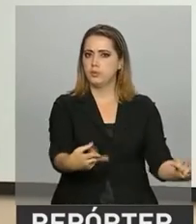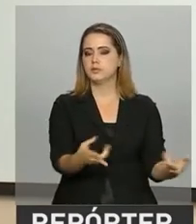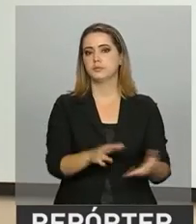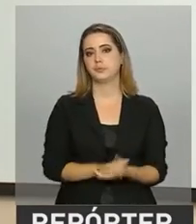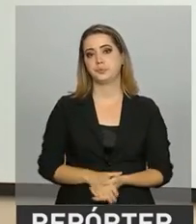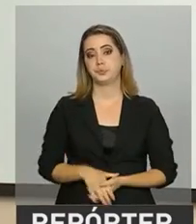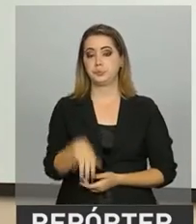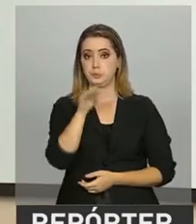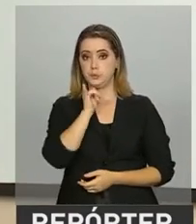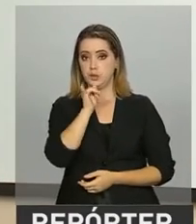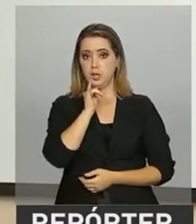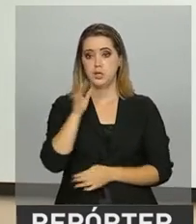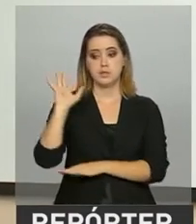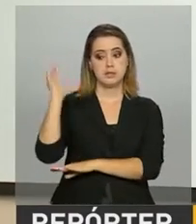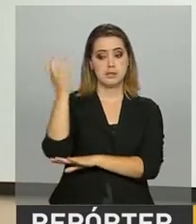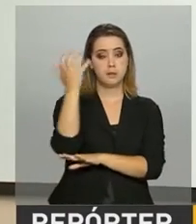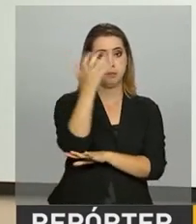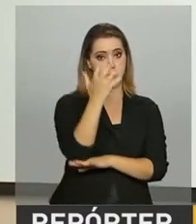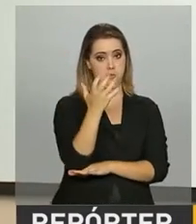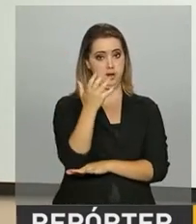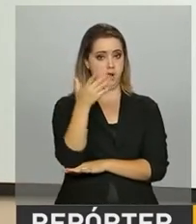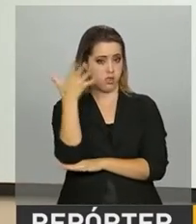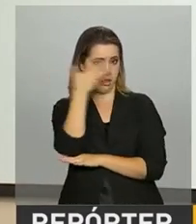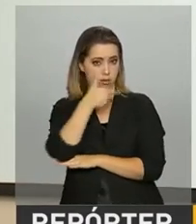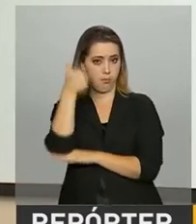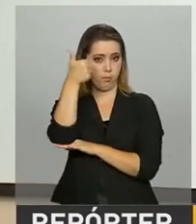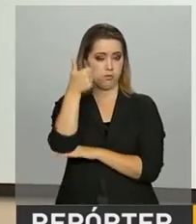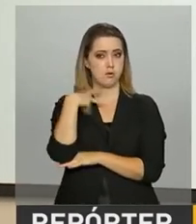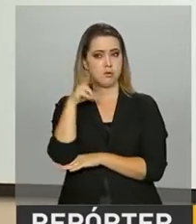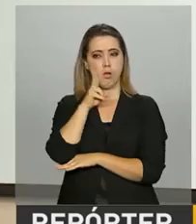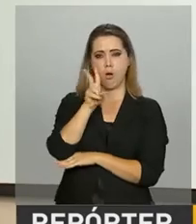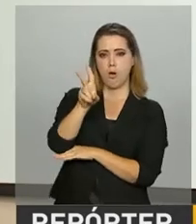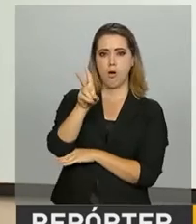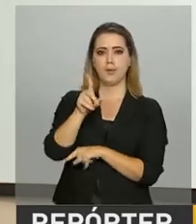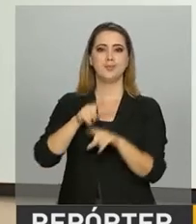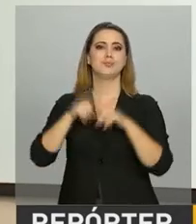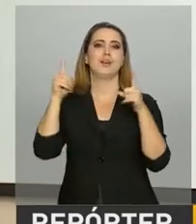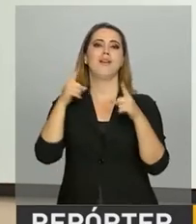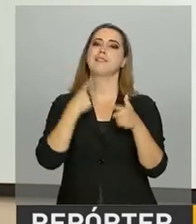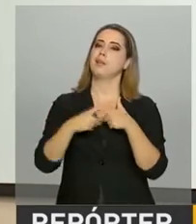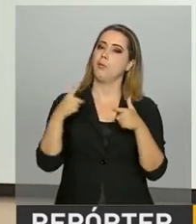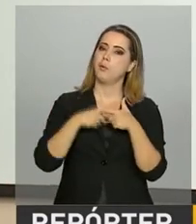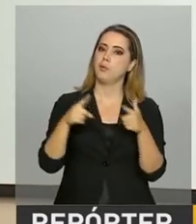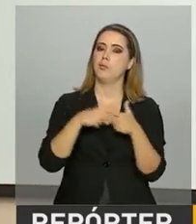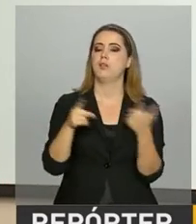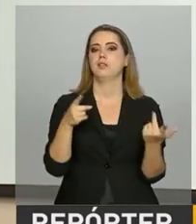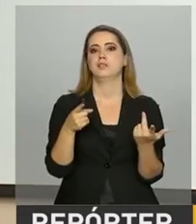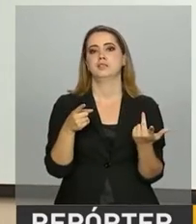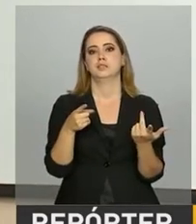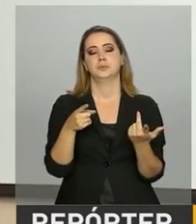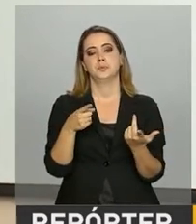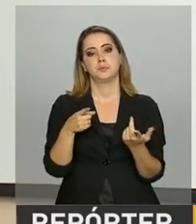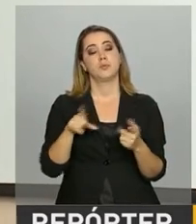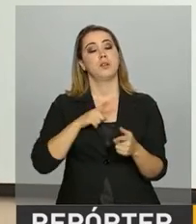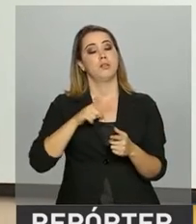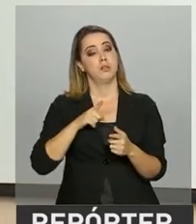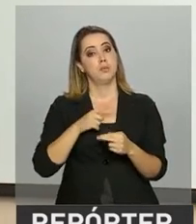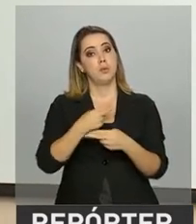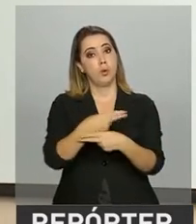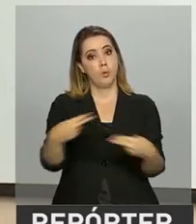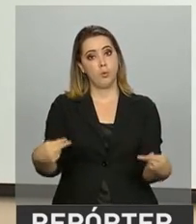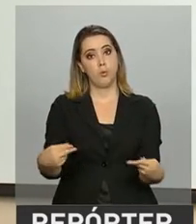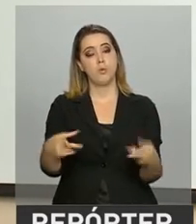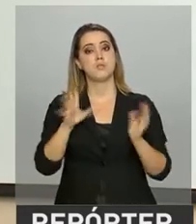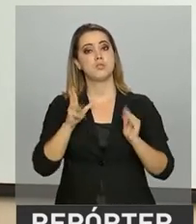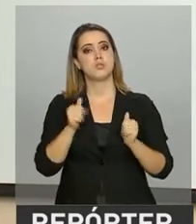não é que geralmente são tóxicas então a criança vai mexer porque é curioso produtos de limpeza que geralmente em cores muito